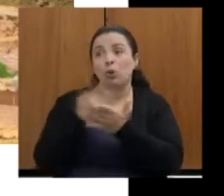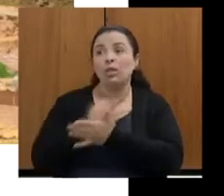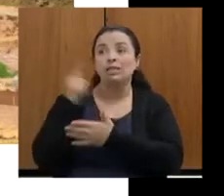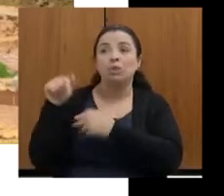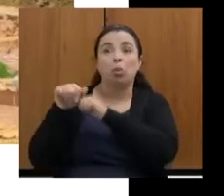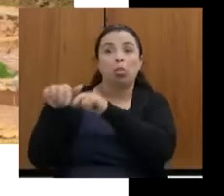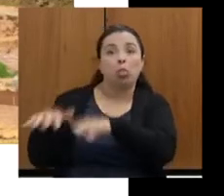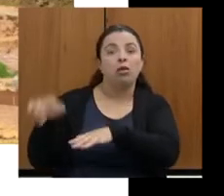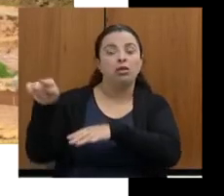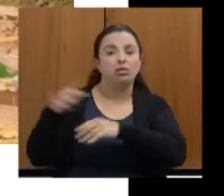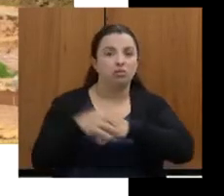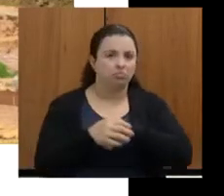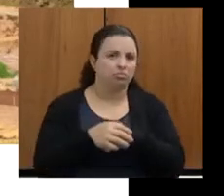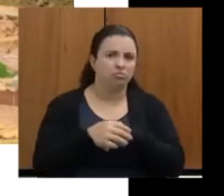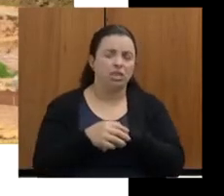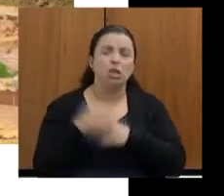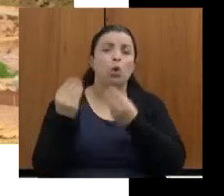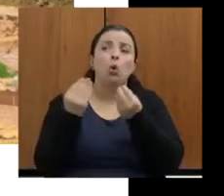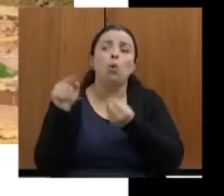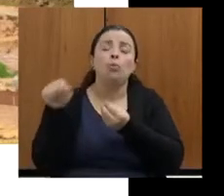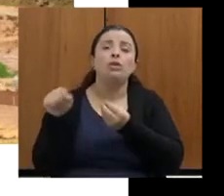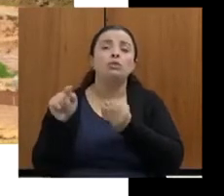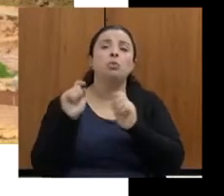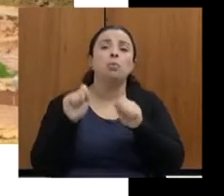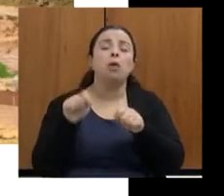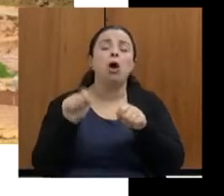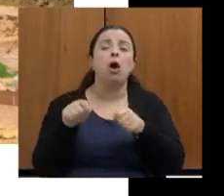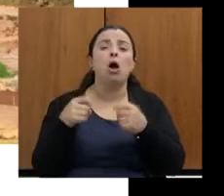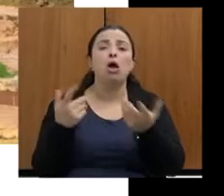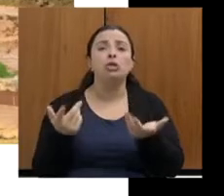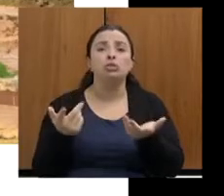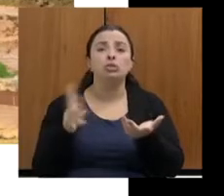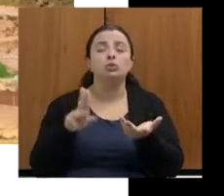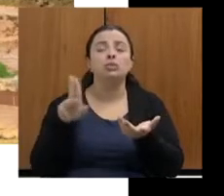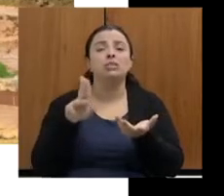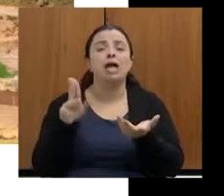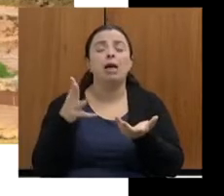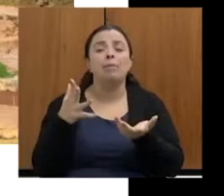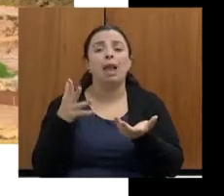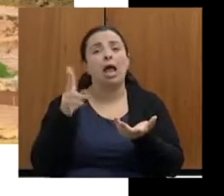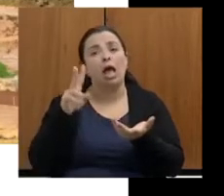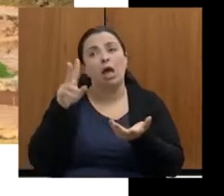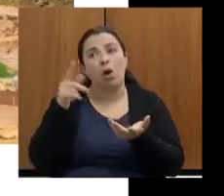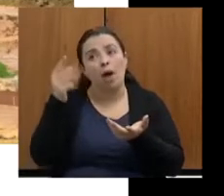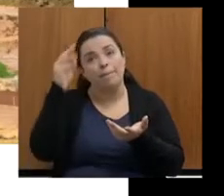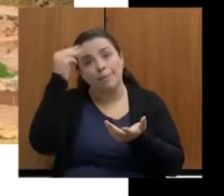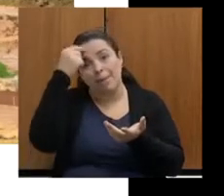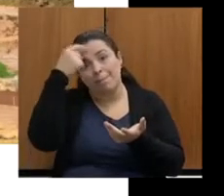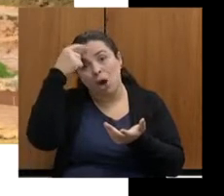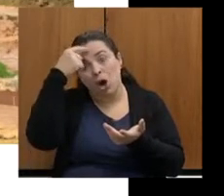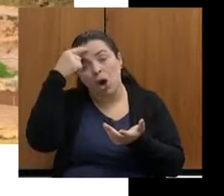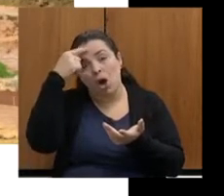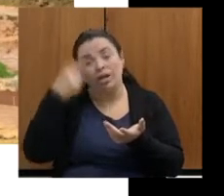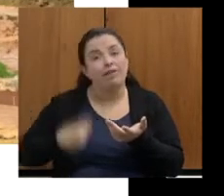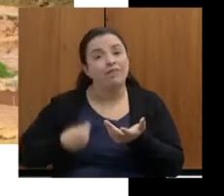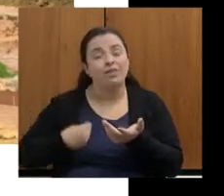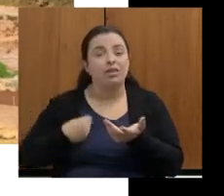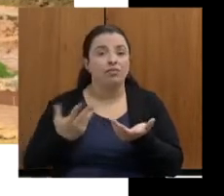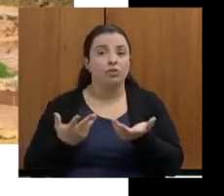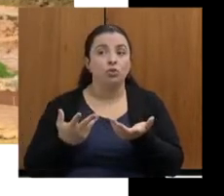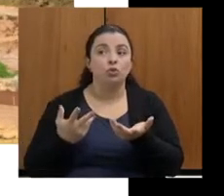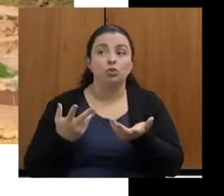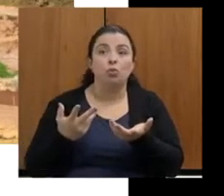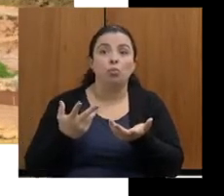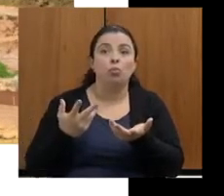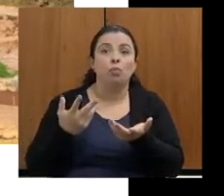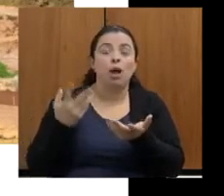Gesteira como é que isso pode se vir para poder é deixar a memória viva de um desastre que assolou